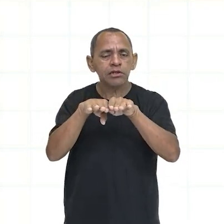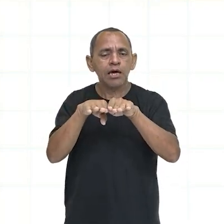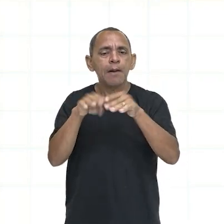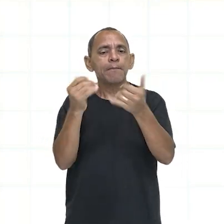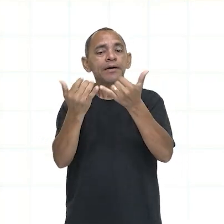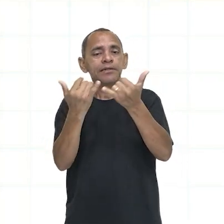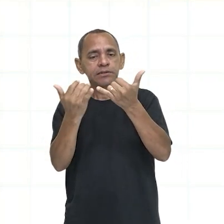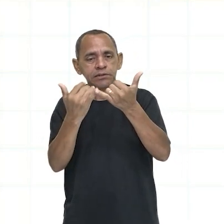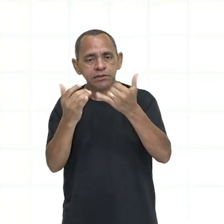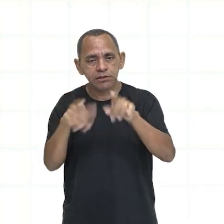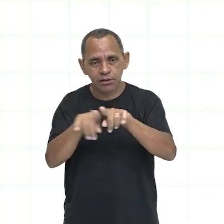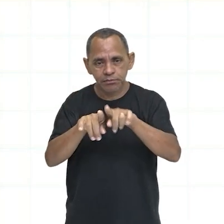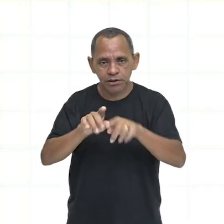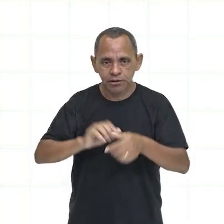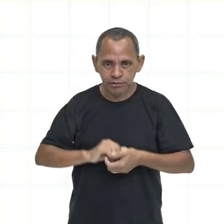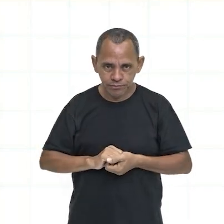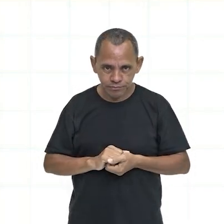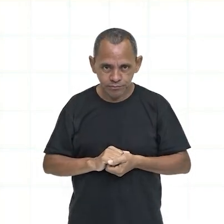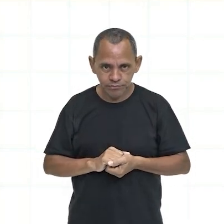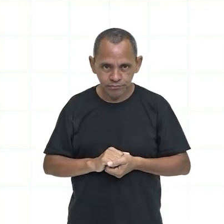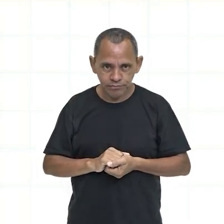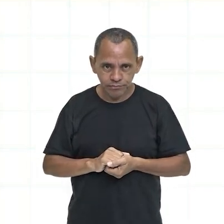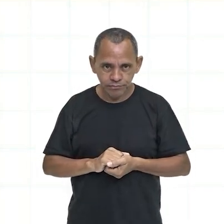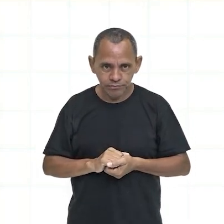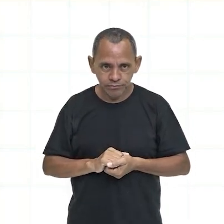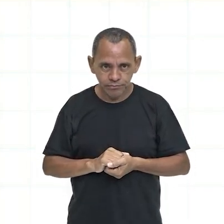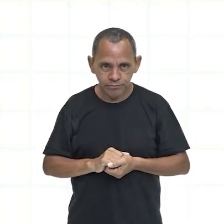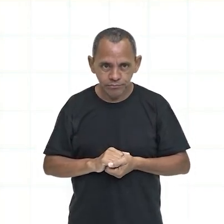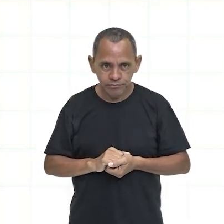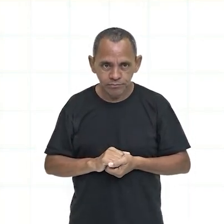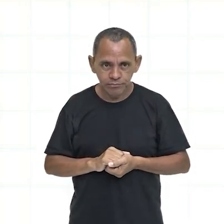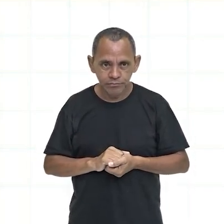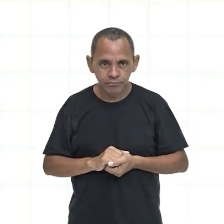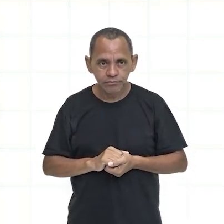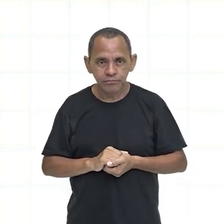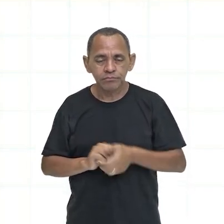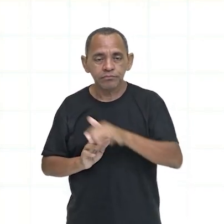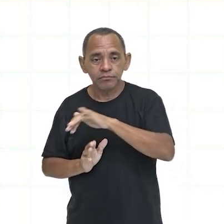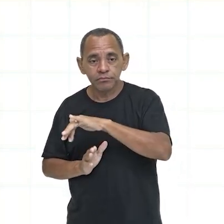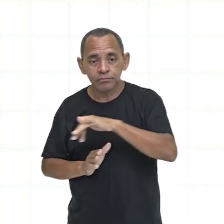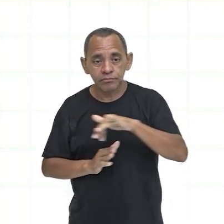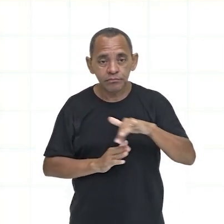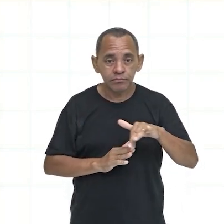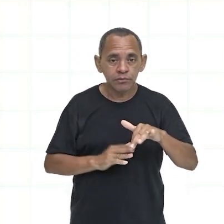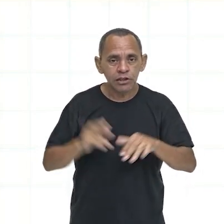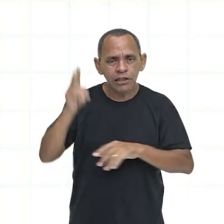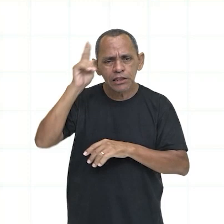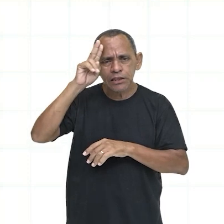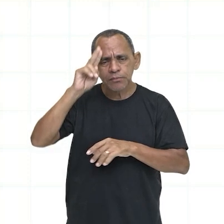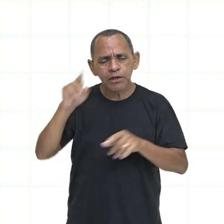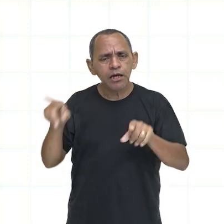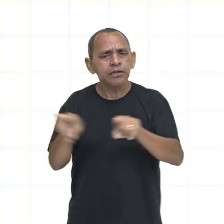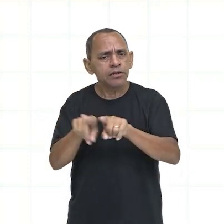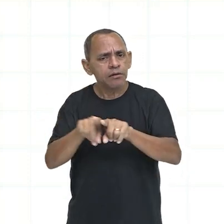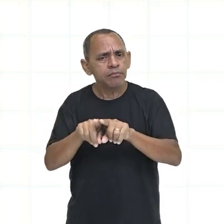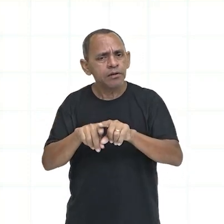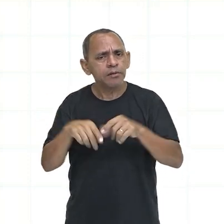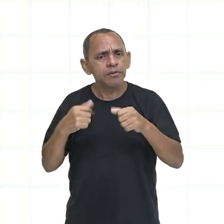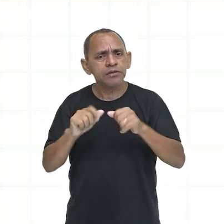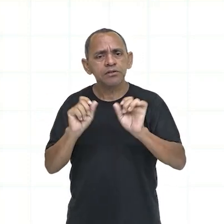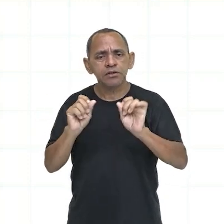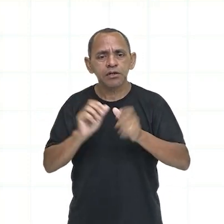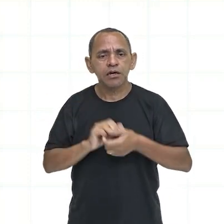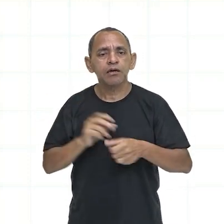certo? Ainda assim, a regra fica valendo, ok? Agora a gente vai lembrar do seguinte ponto. Sabemos que a regra geral